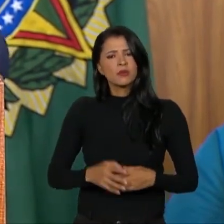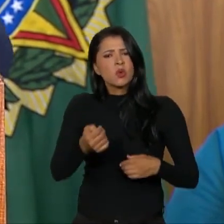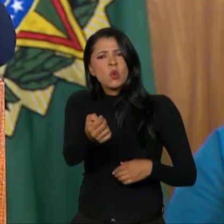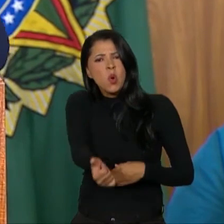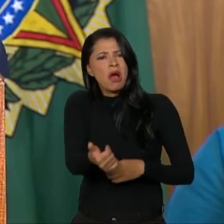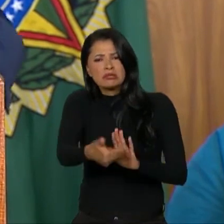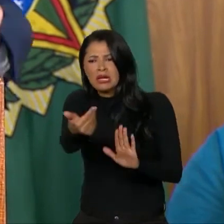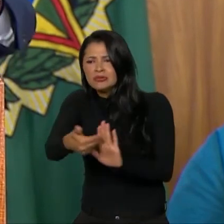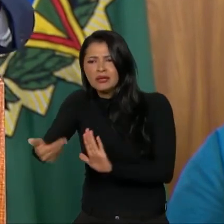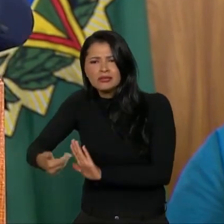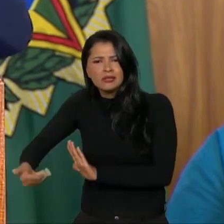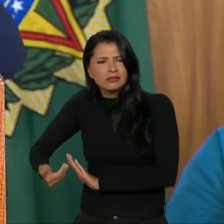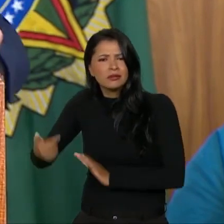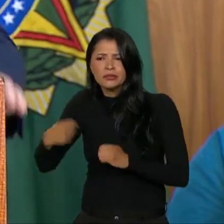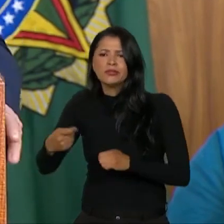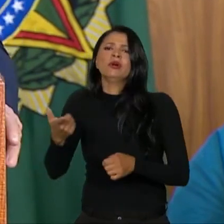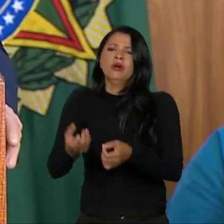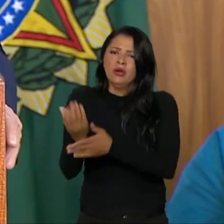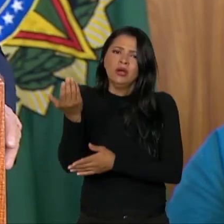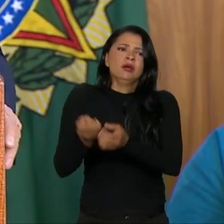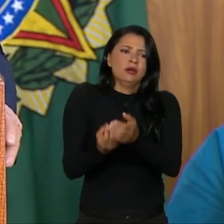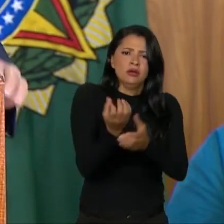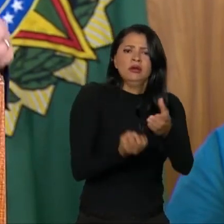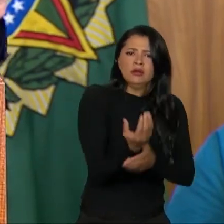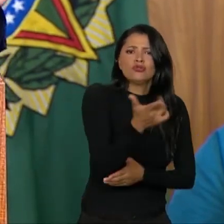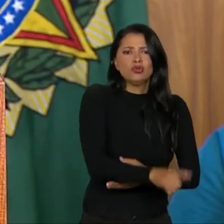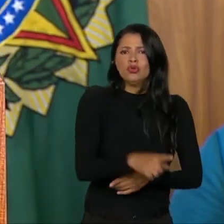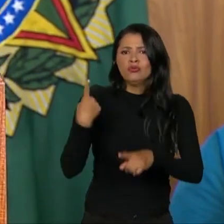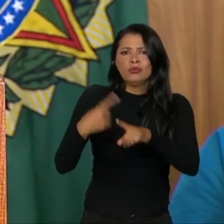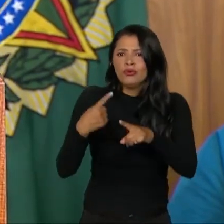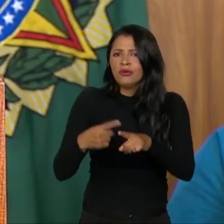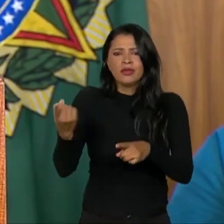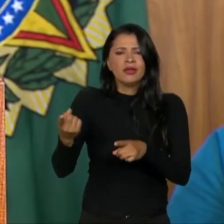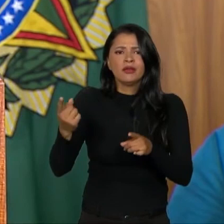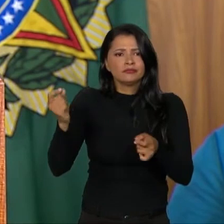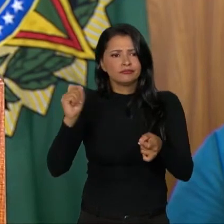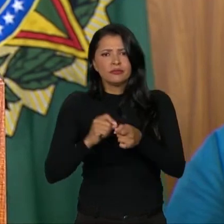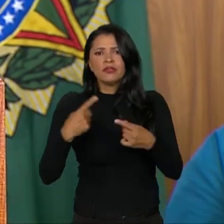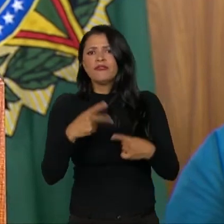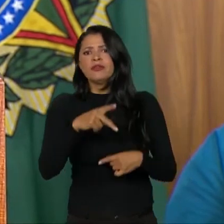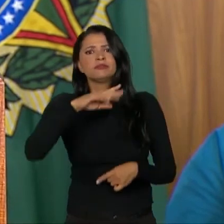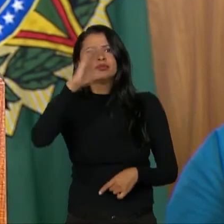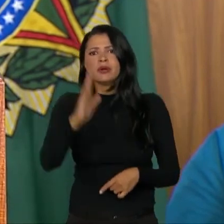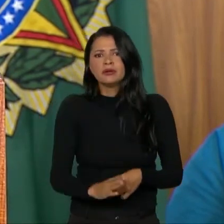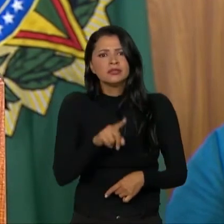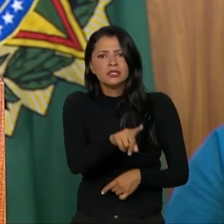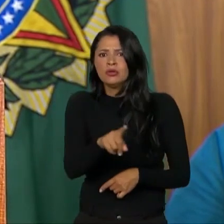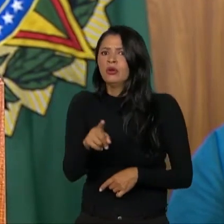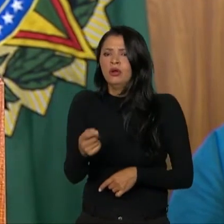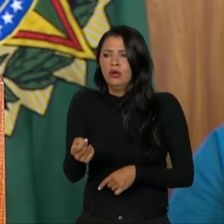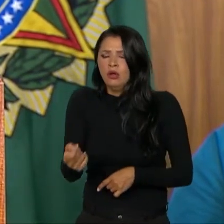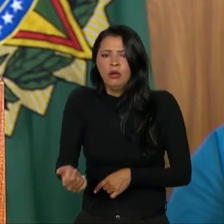Quase todos os ministérios a gente teve que reconstruir, porque o que fizeram nesse país não foi pouca